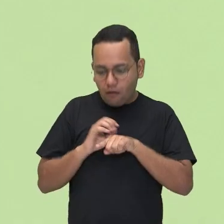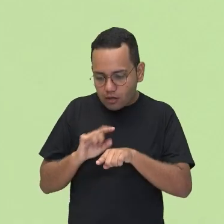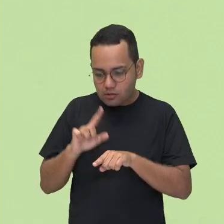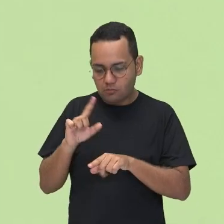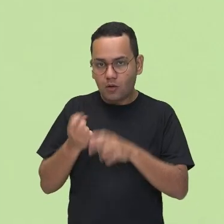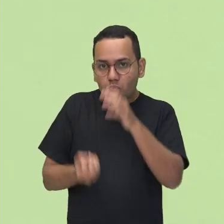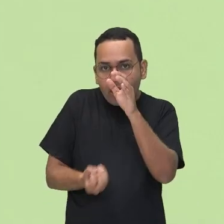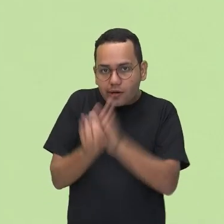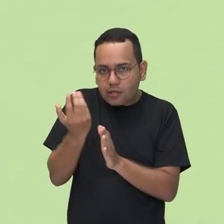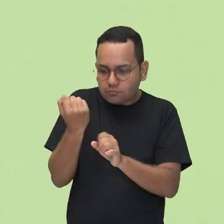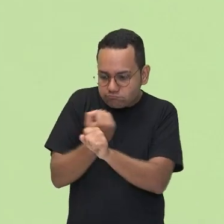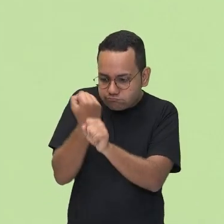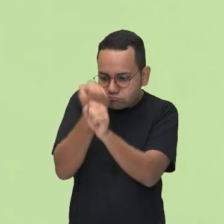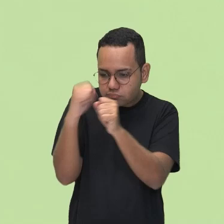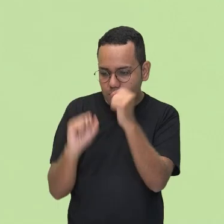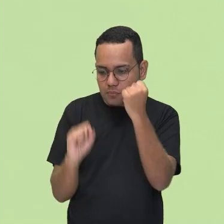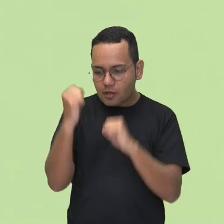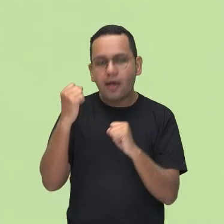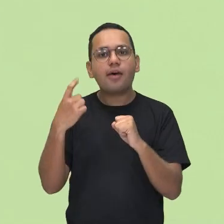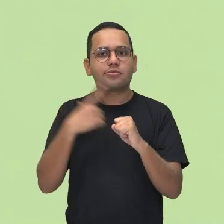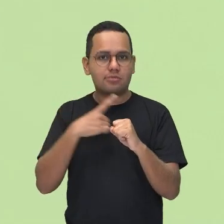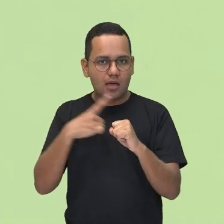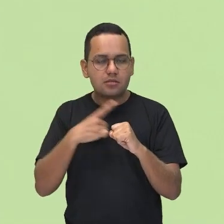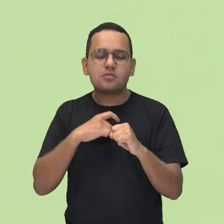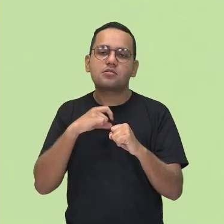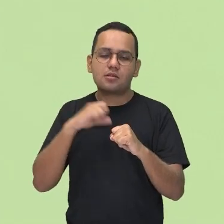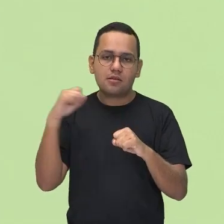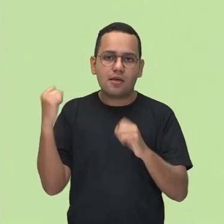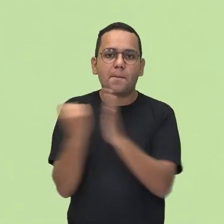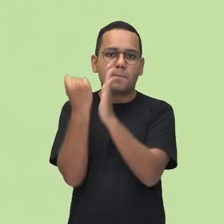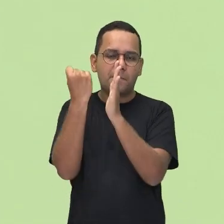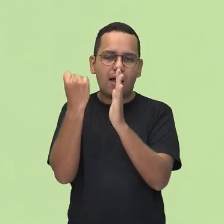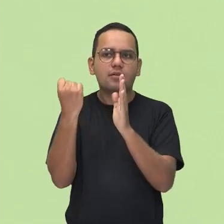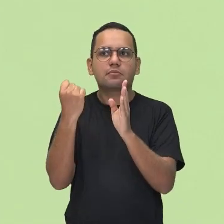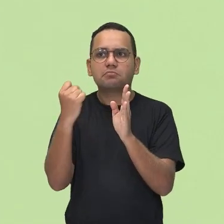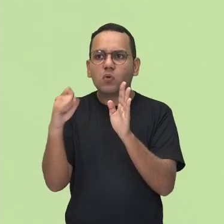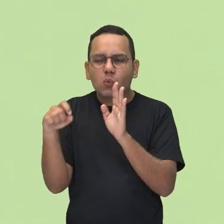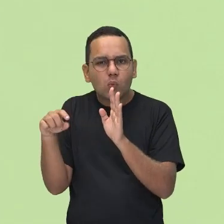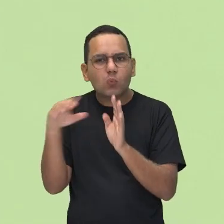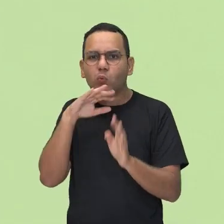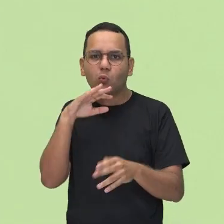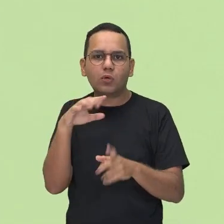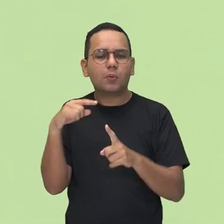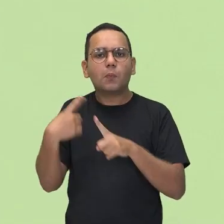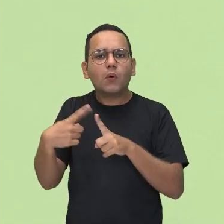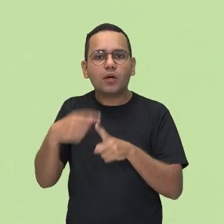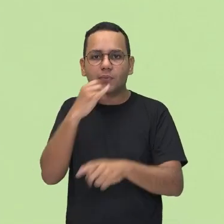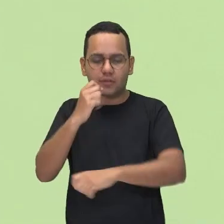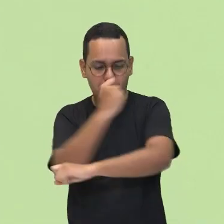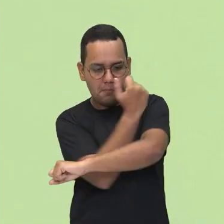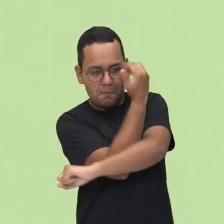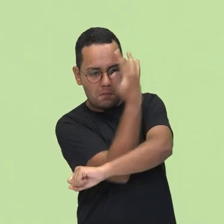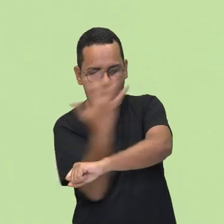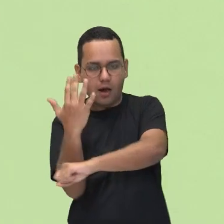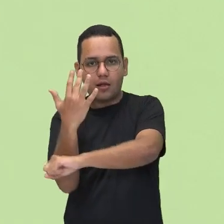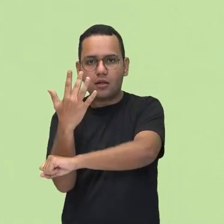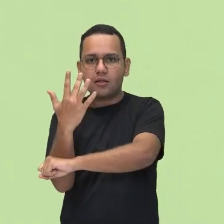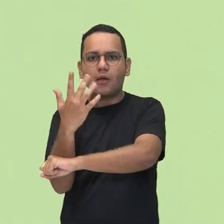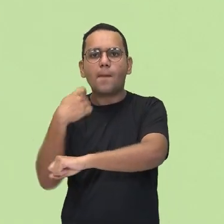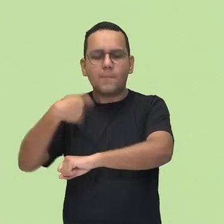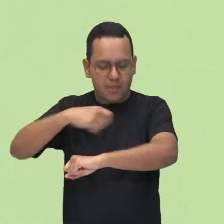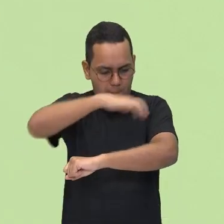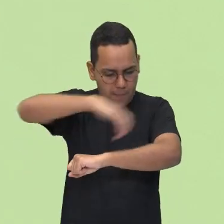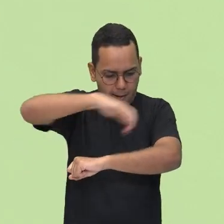impacto na remoção da superfície florestal, né, reflorestada daquele ambiente, vai ter um impacto